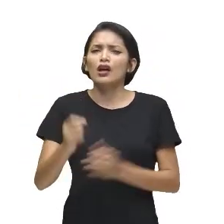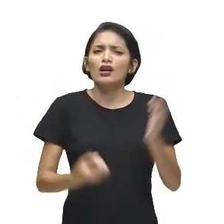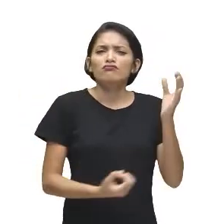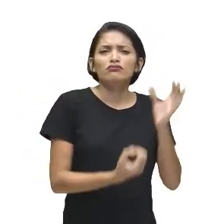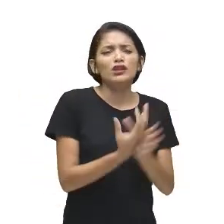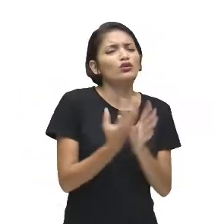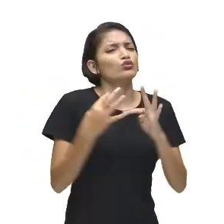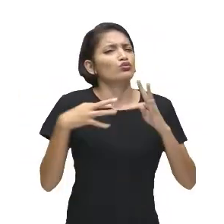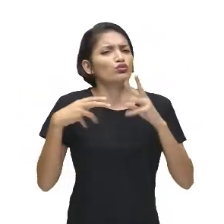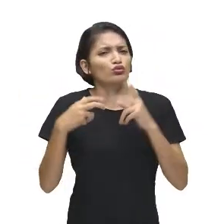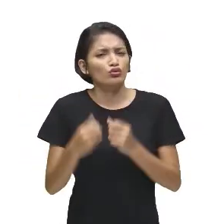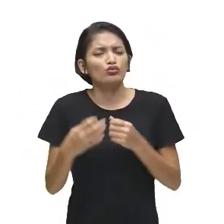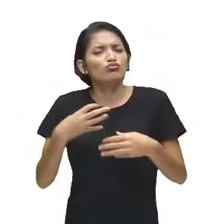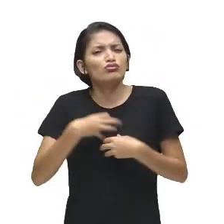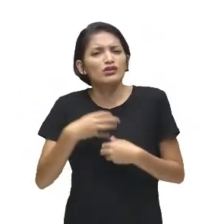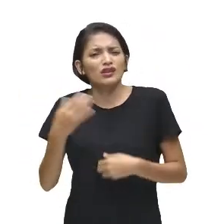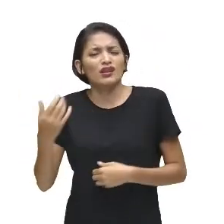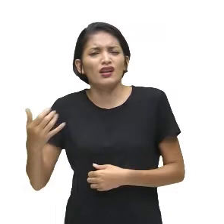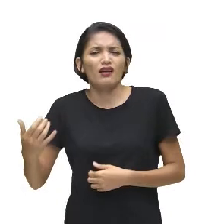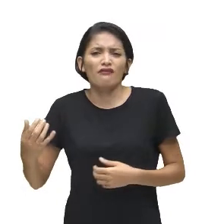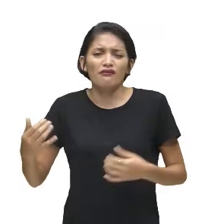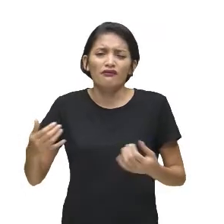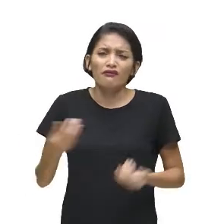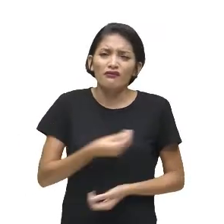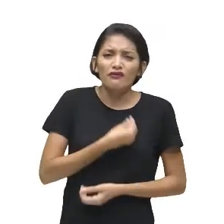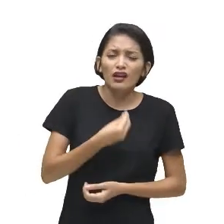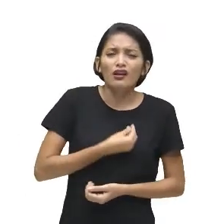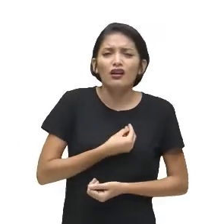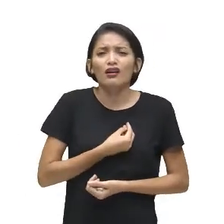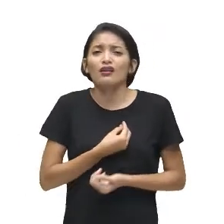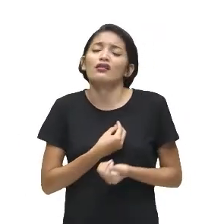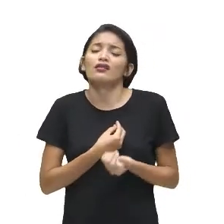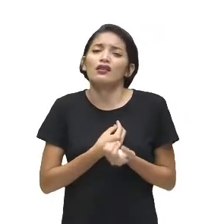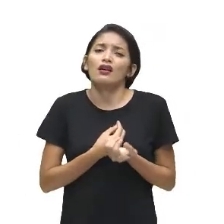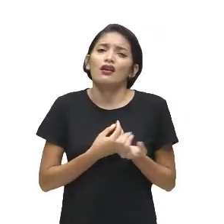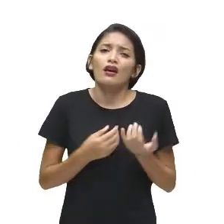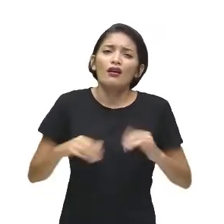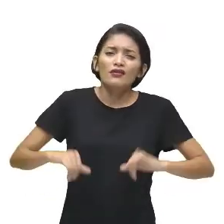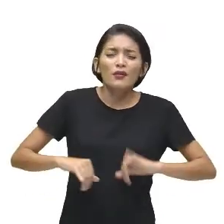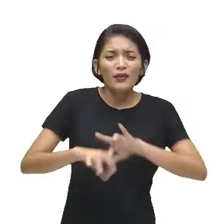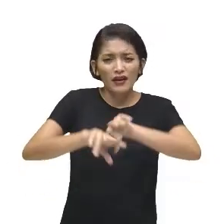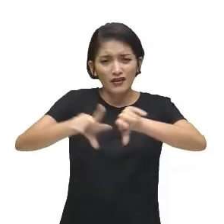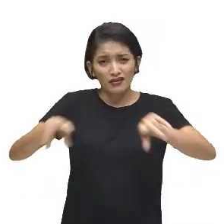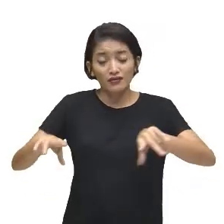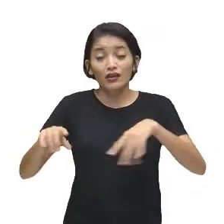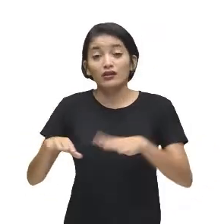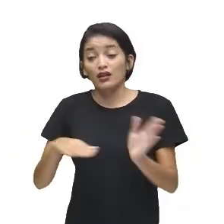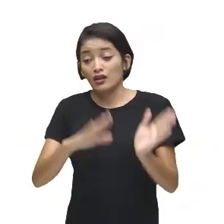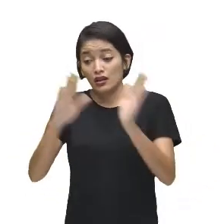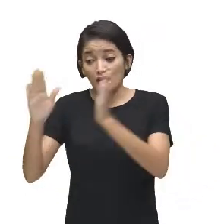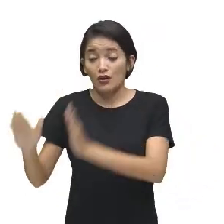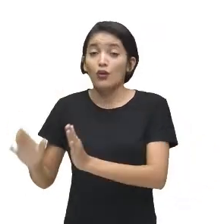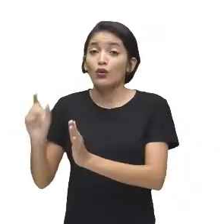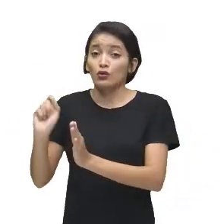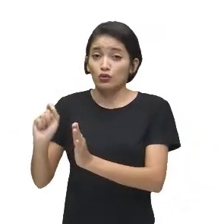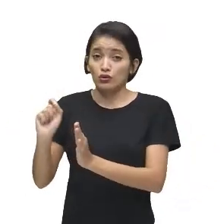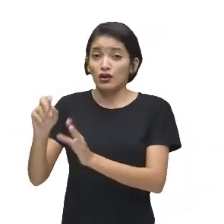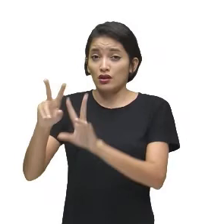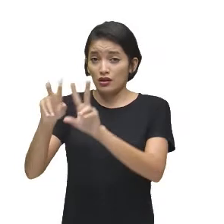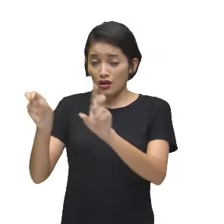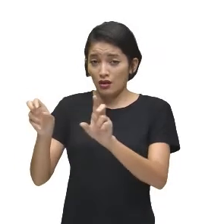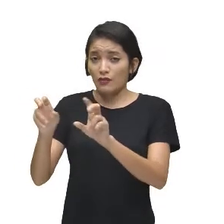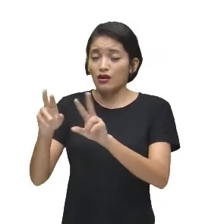vida, da dor, da matéria, né? A outra ideia que nós temos também acerca das